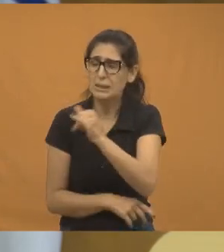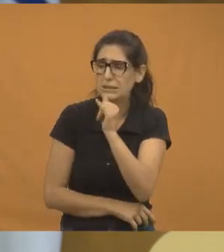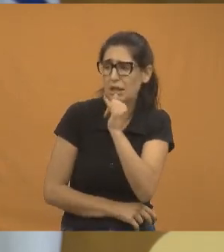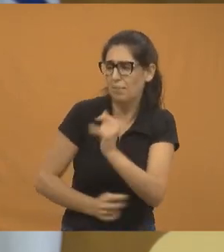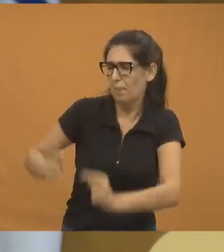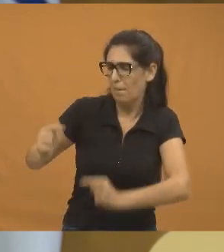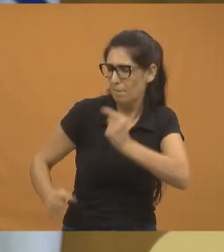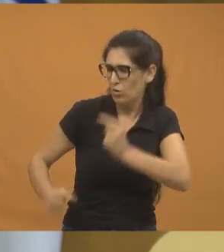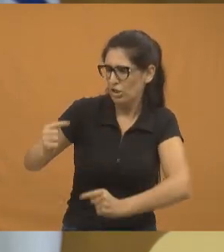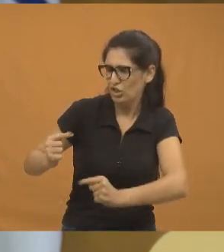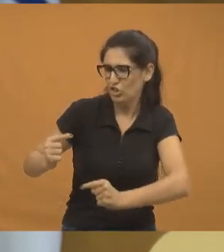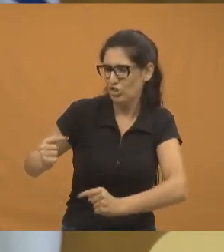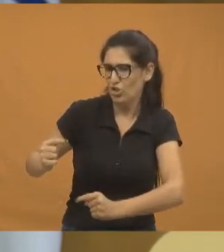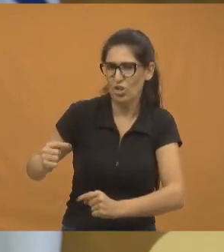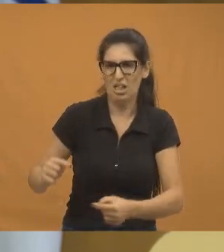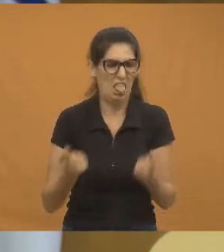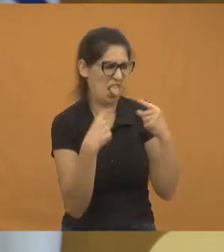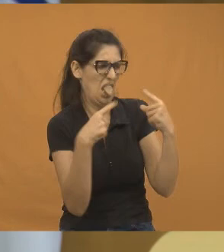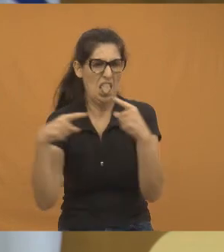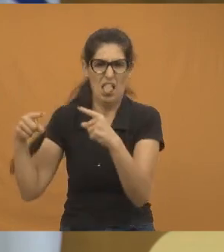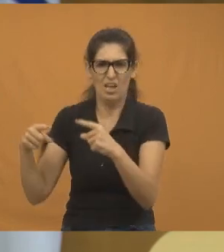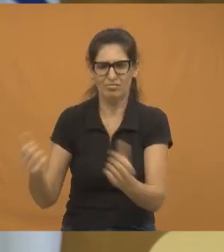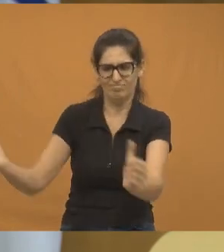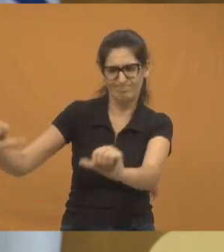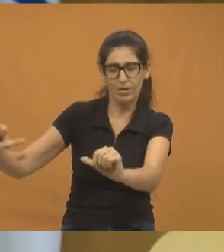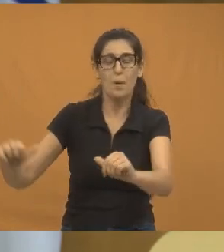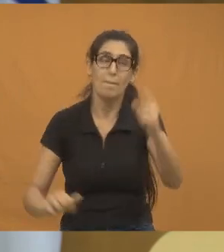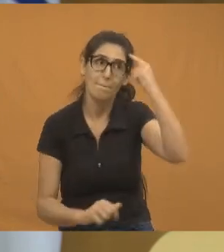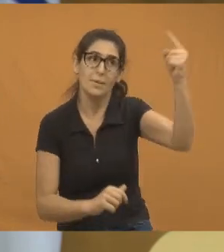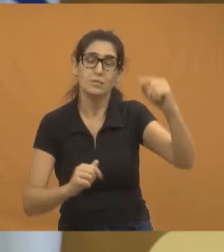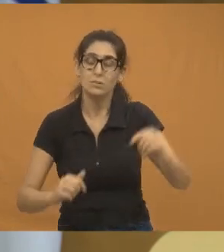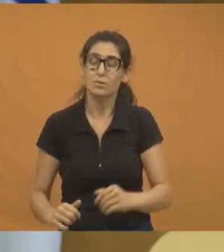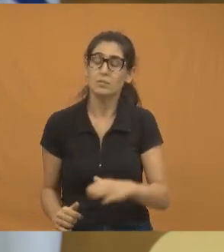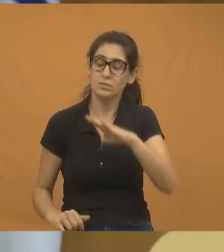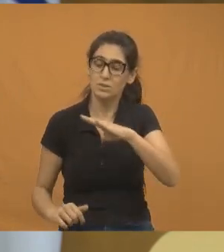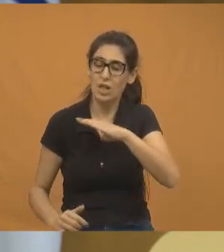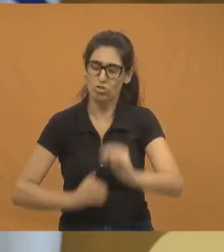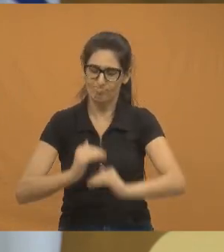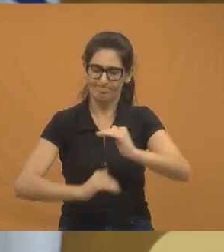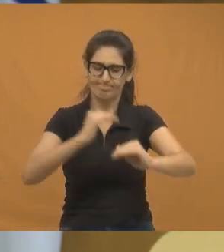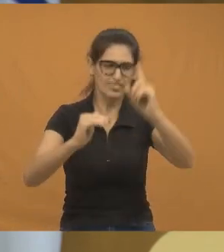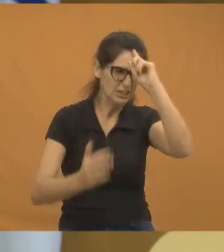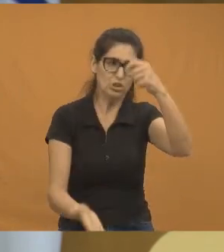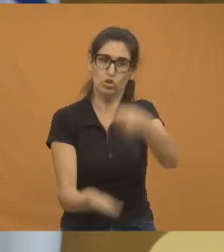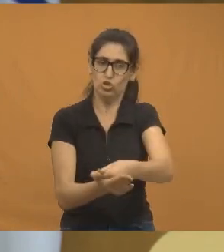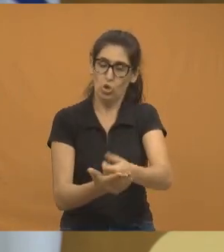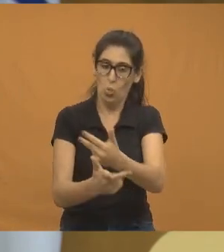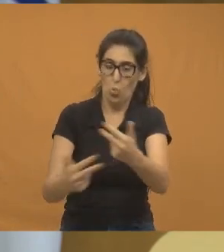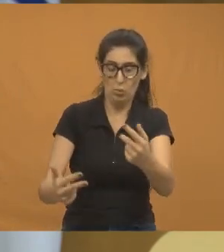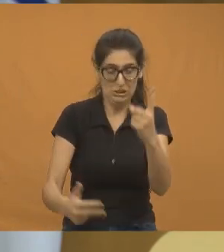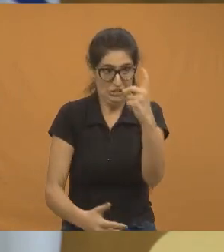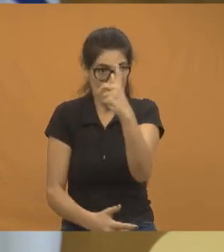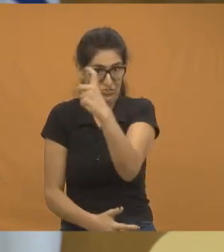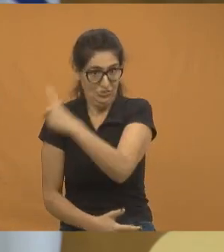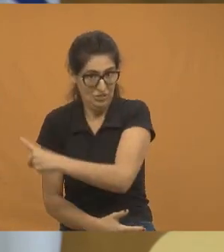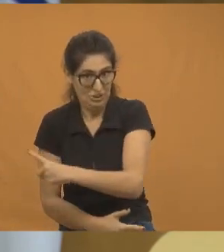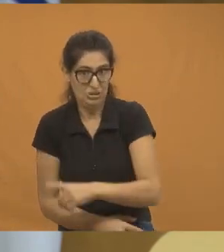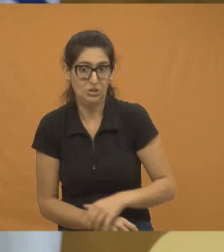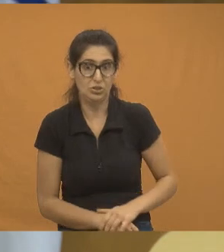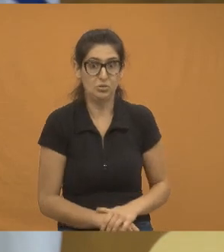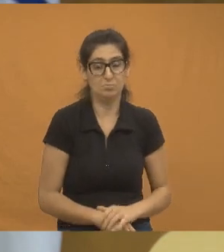fadado ao fracasso e quem pensa na cidade grande tem que pensar em tomar decisões difíceis que muitas vezes parece que são antipáticos